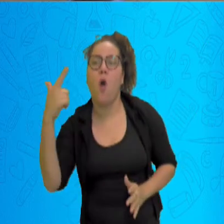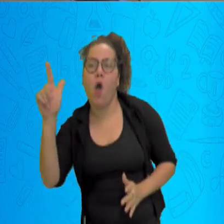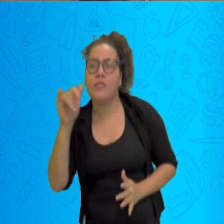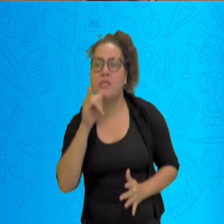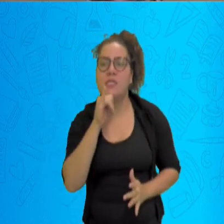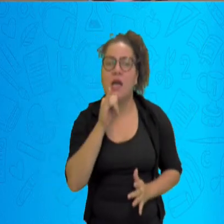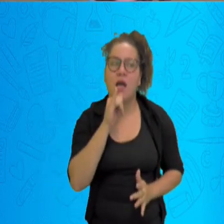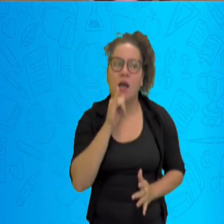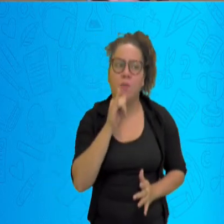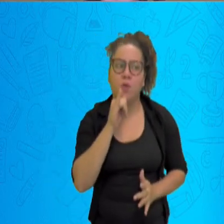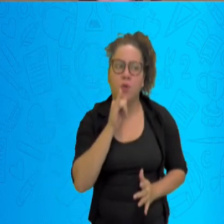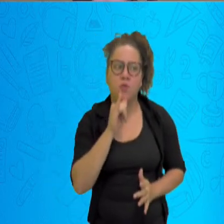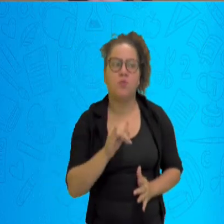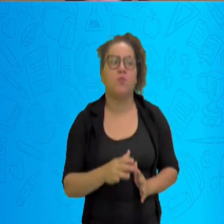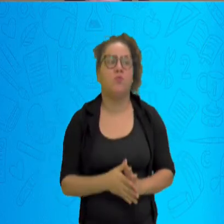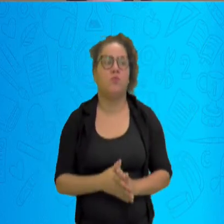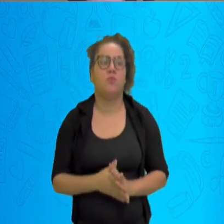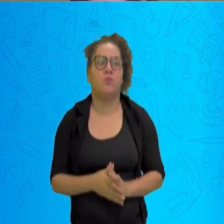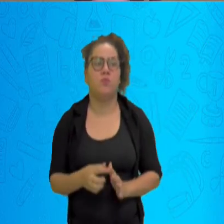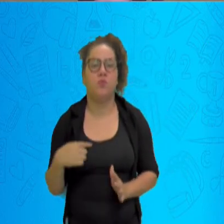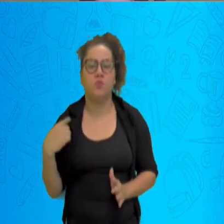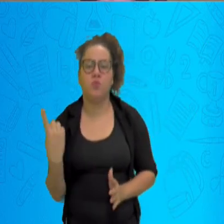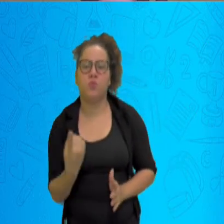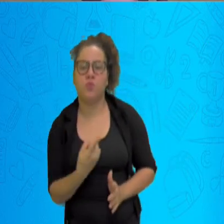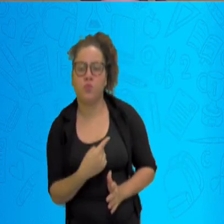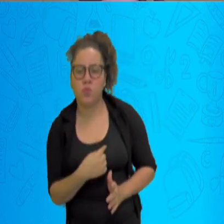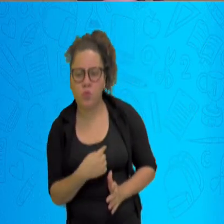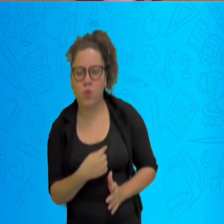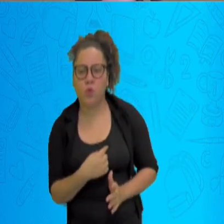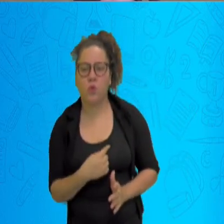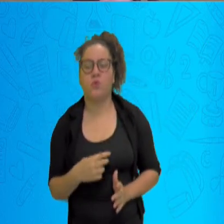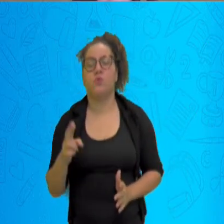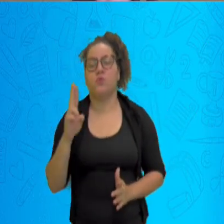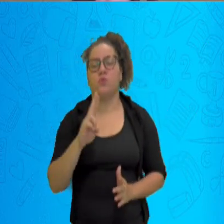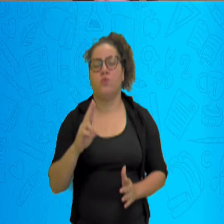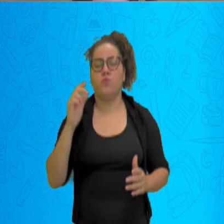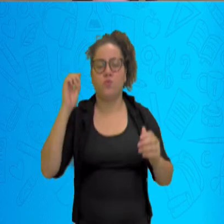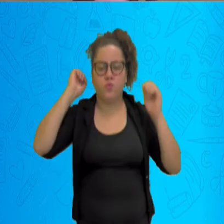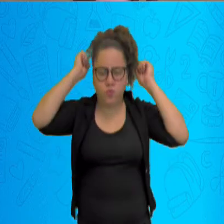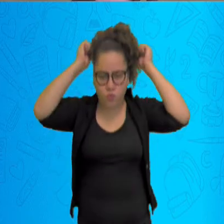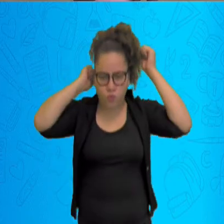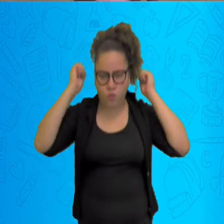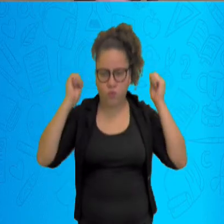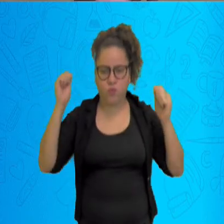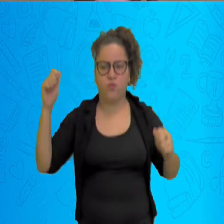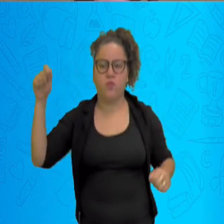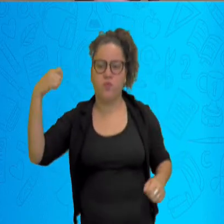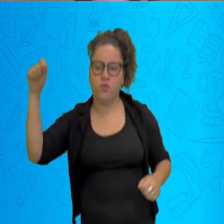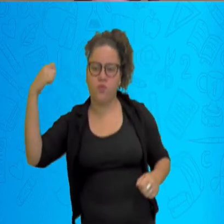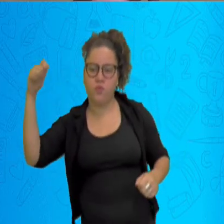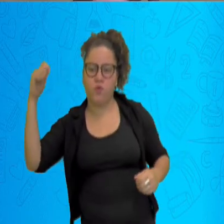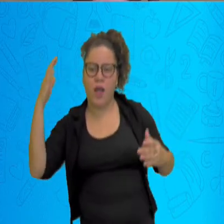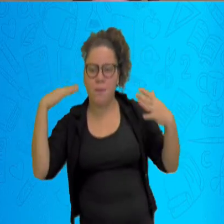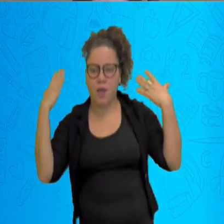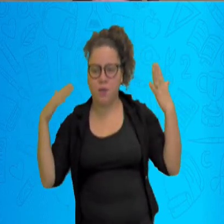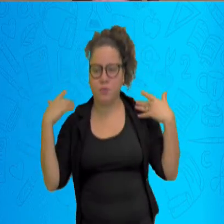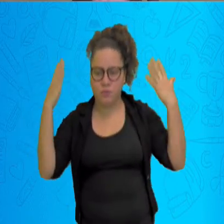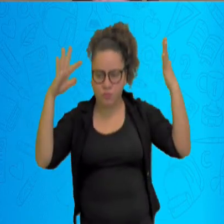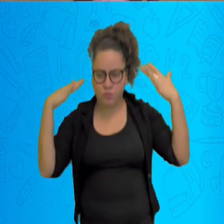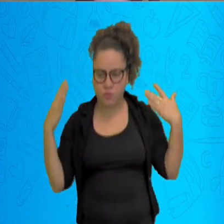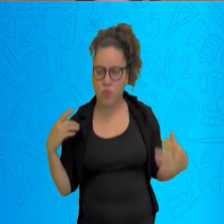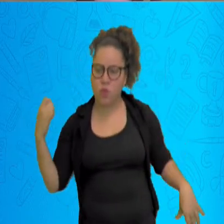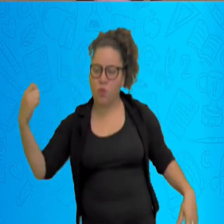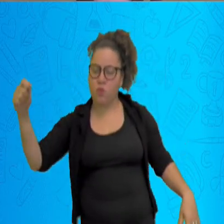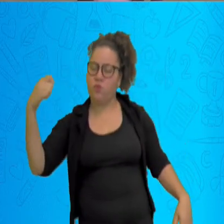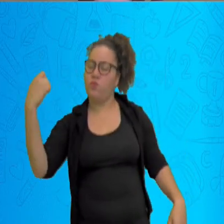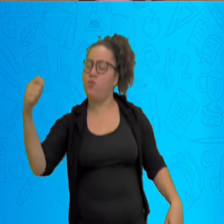de evaporação é quando nós vamos secar o nosso cabelo com o secador. O nosso cabelo está